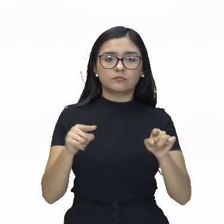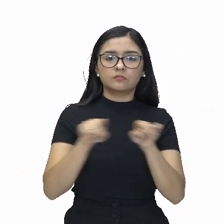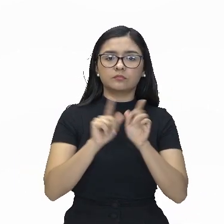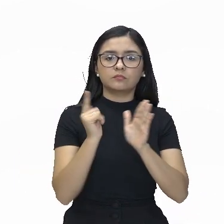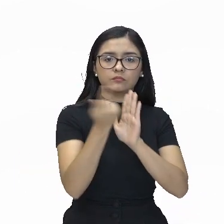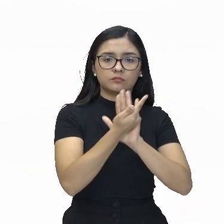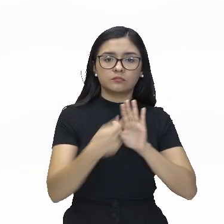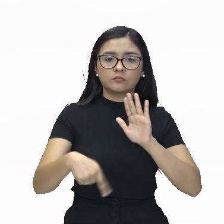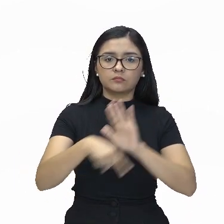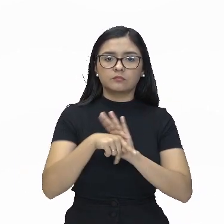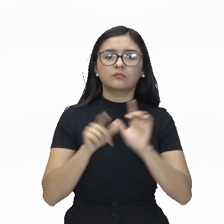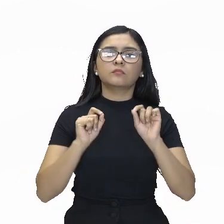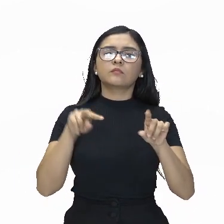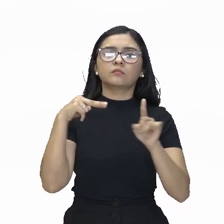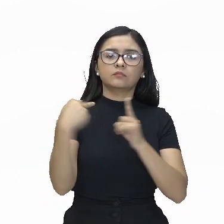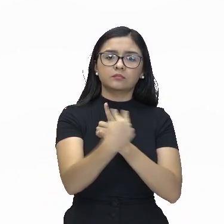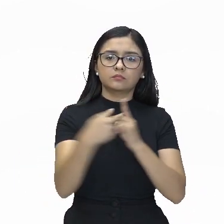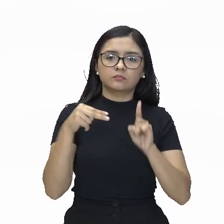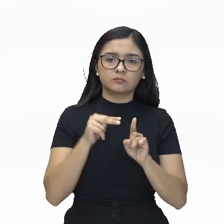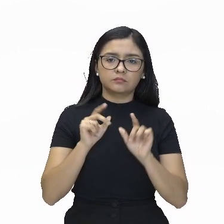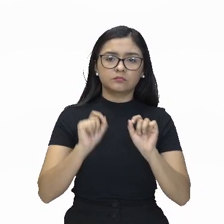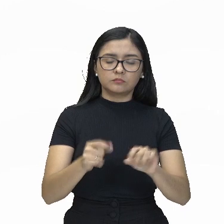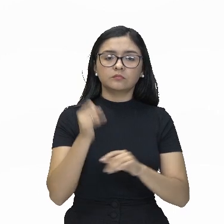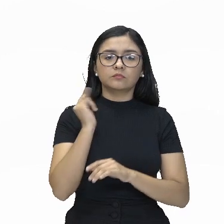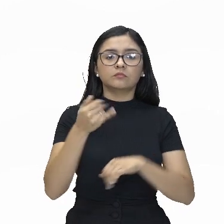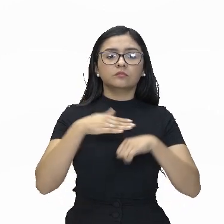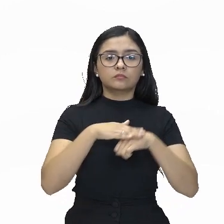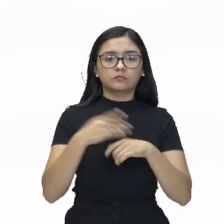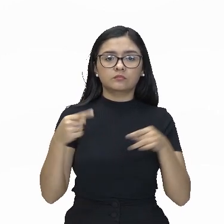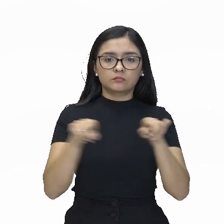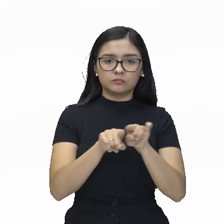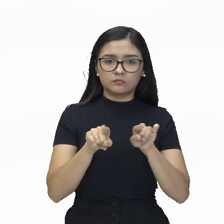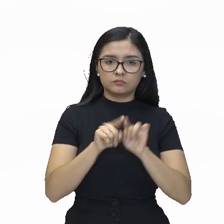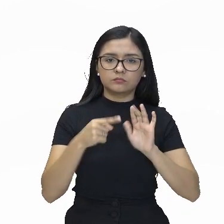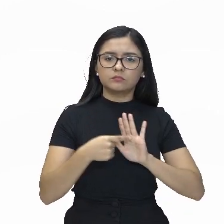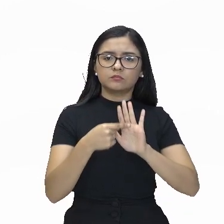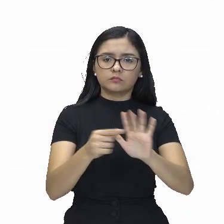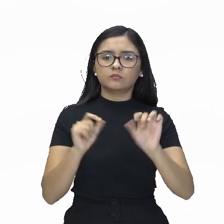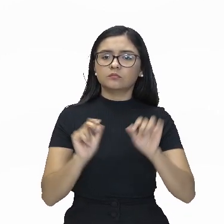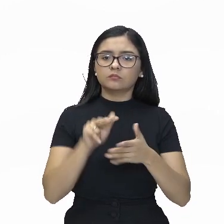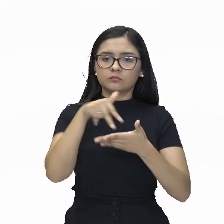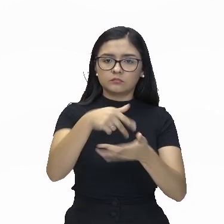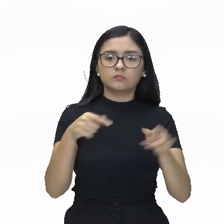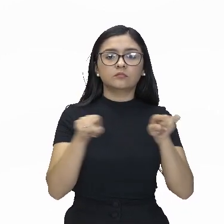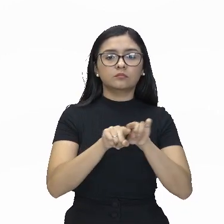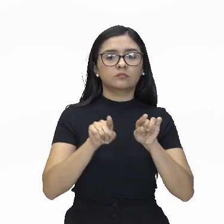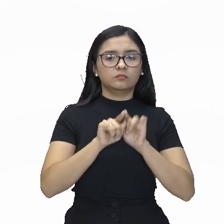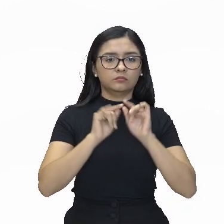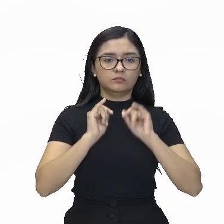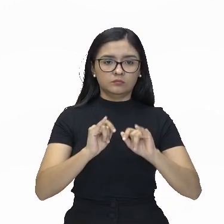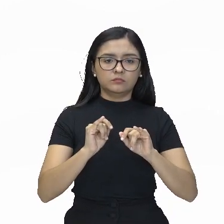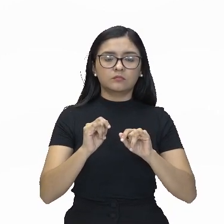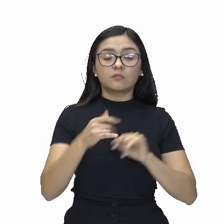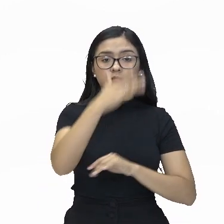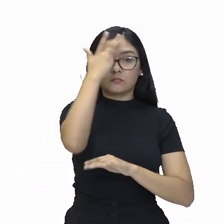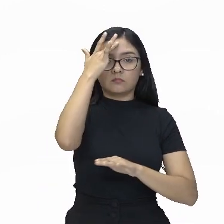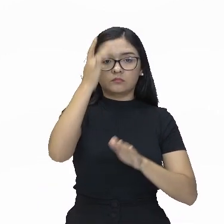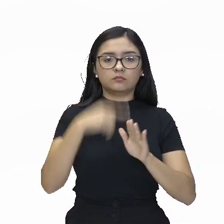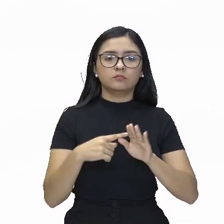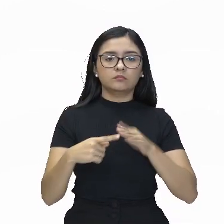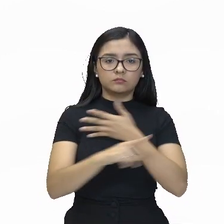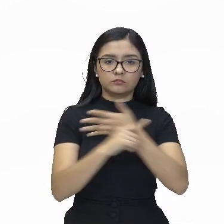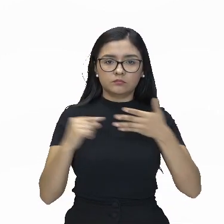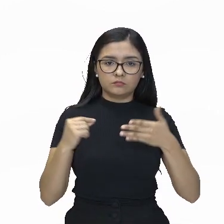e gêneros, na percepção dos marcadores discursivos que denotam o